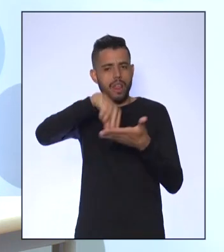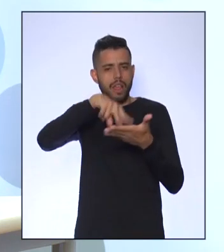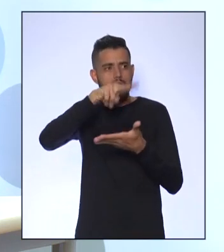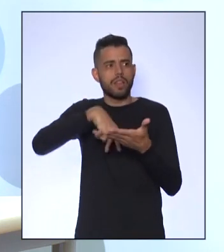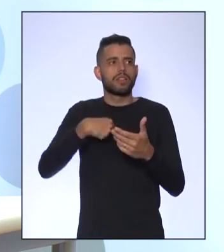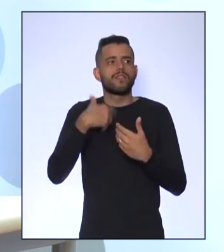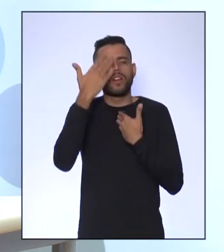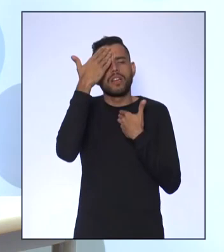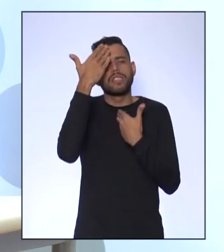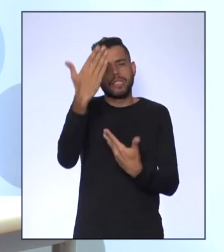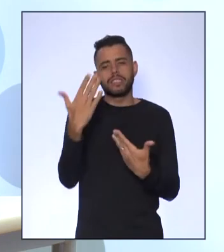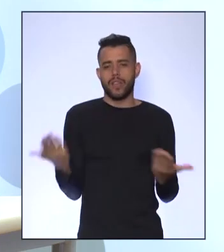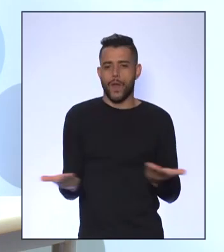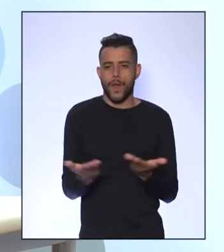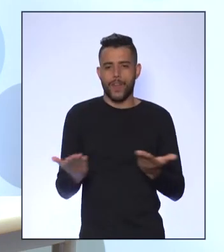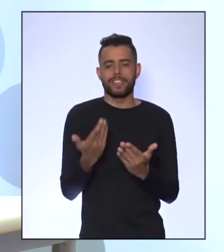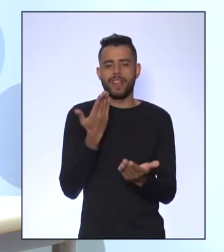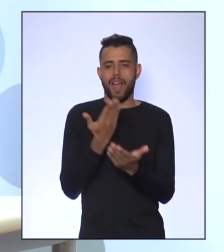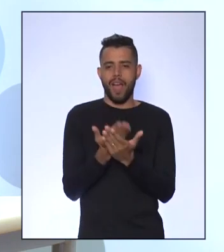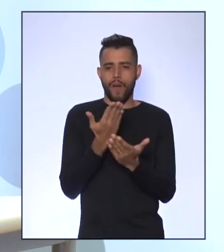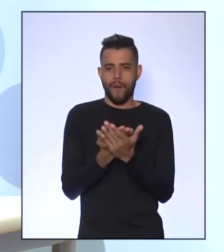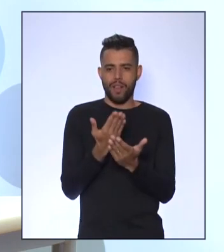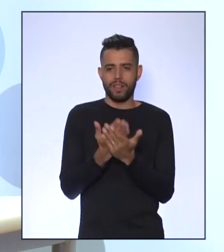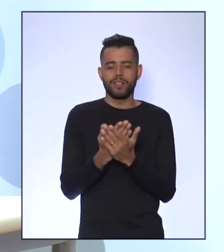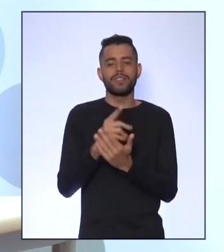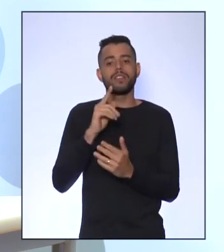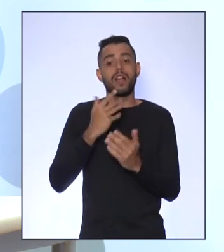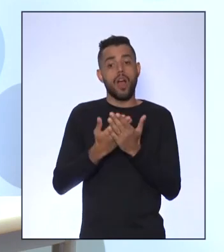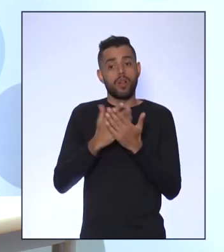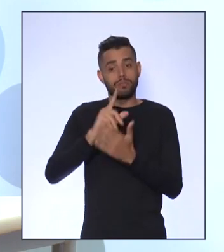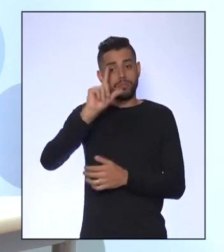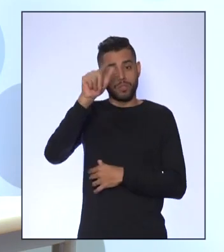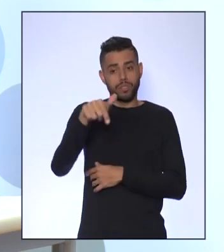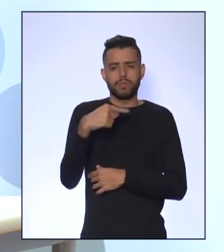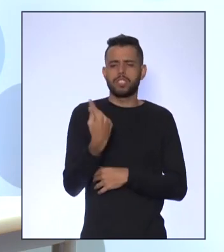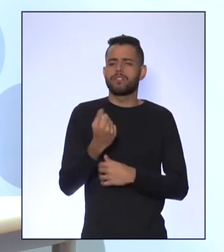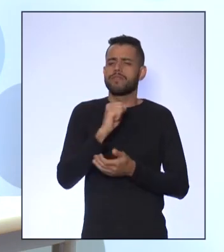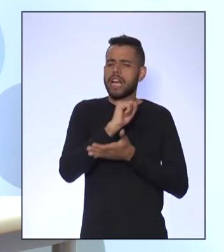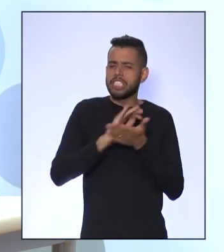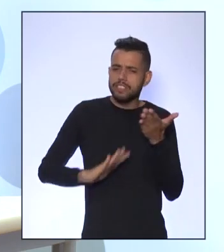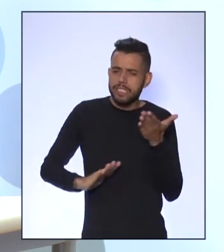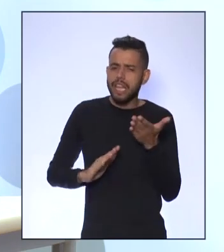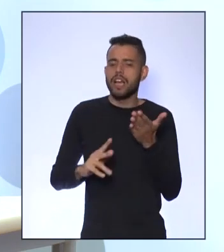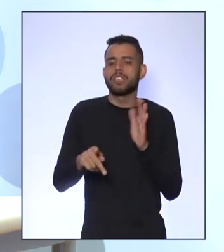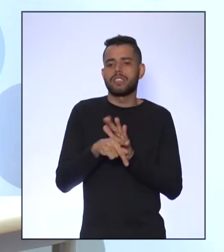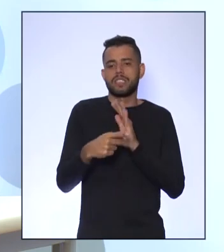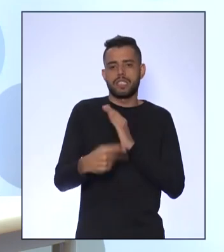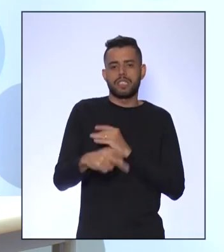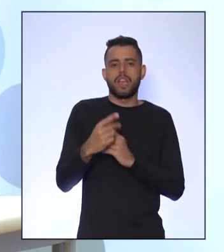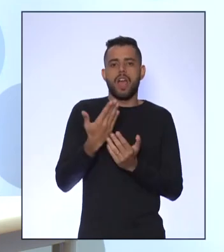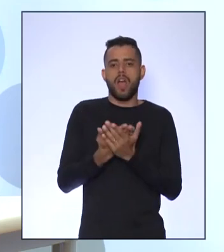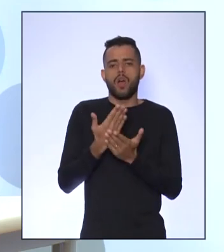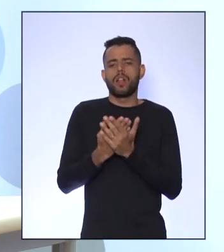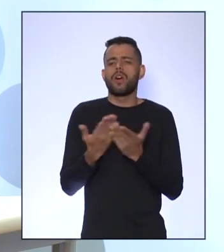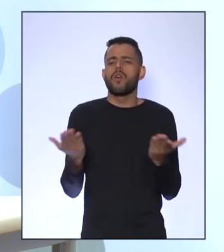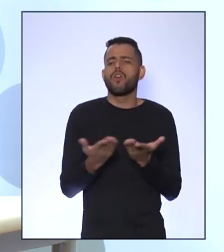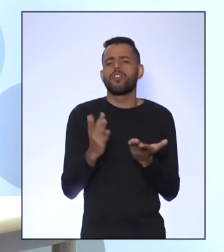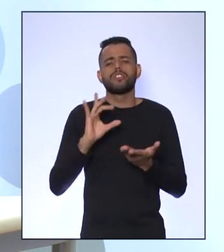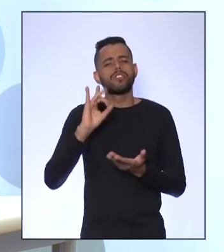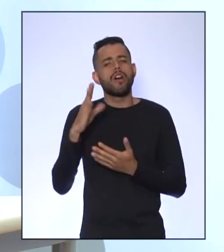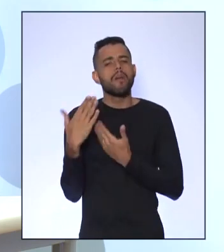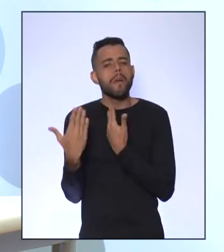agradecer vocês hoje pela nossa aula. Na próxima aula a gente vai fazer as atividades dessa aula. Hoje a gente só fez uma conversa sobre